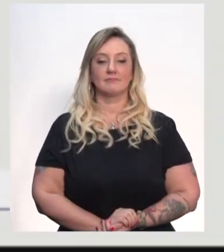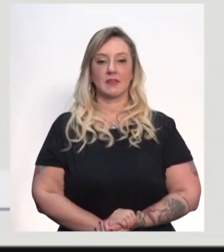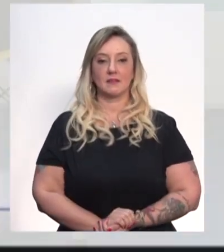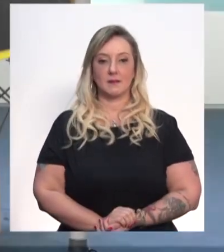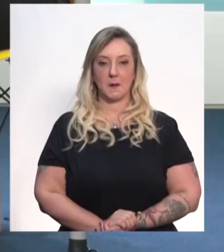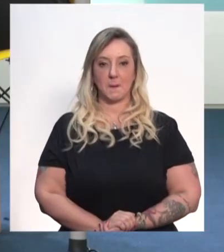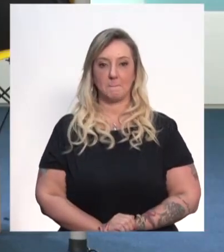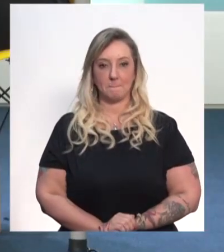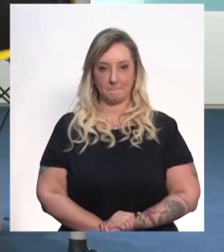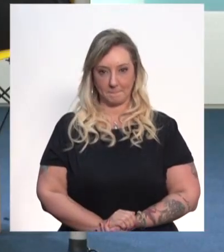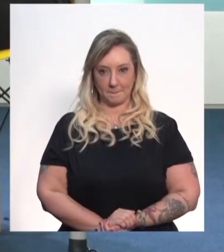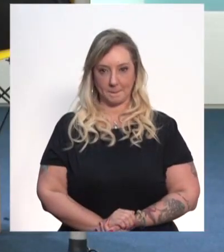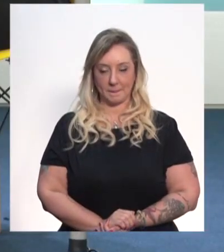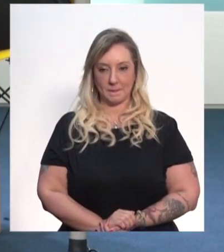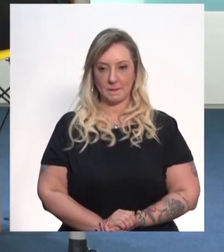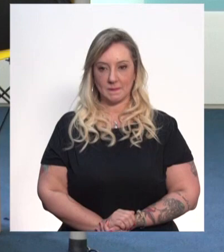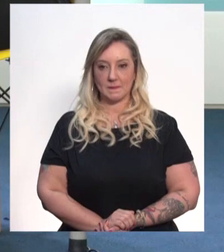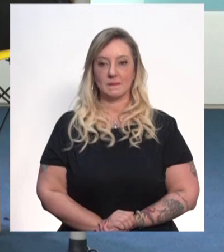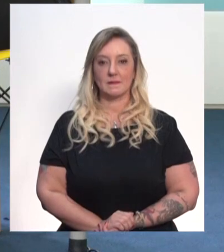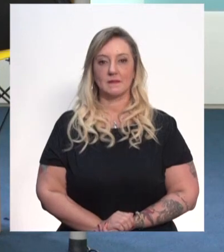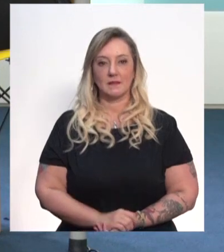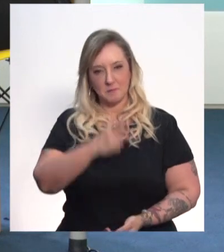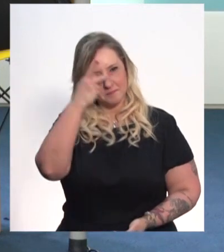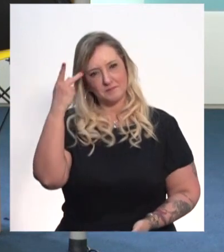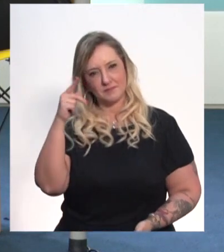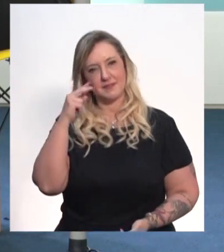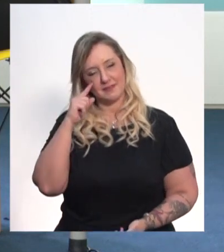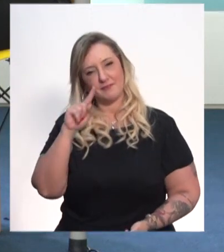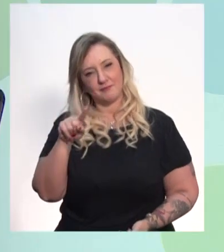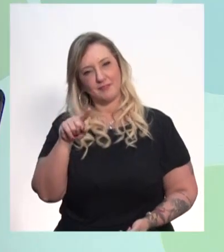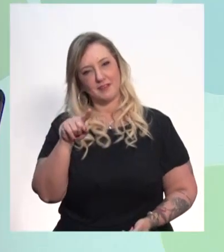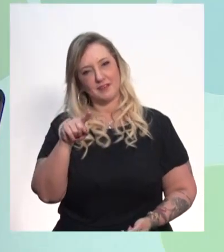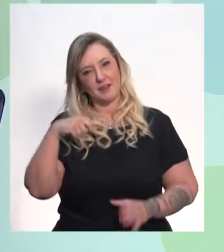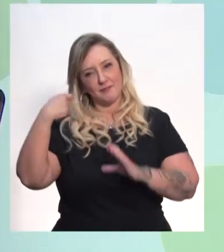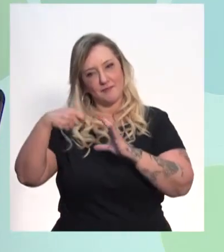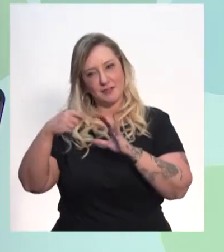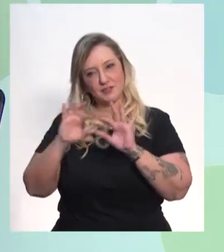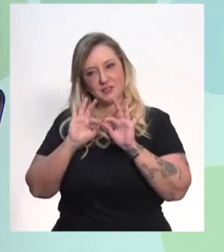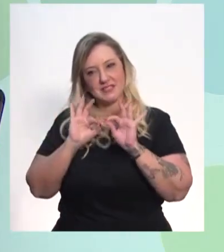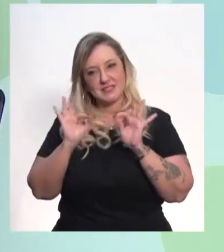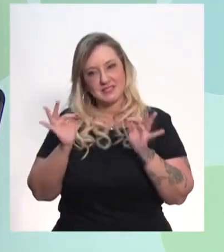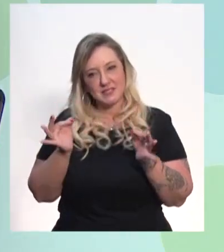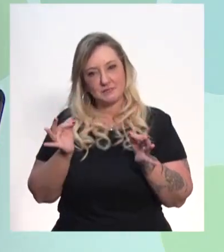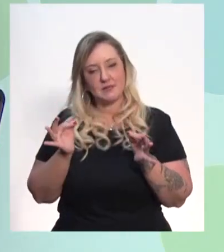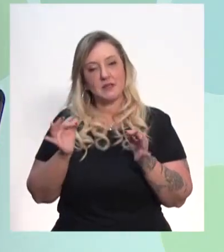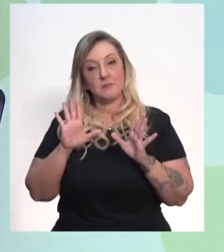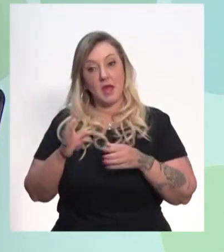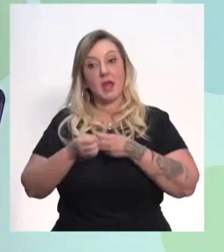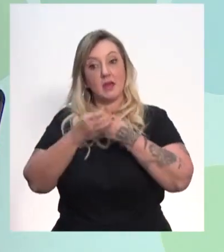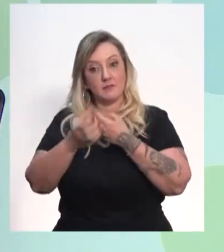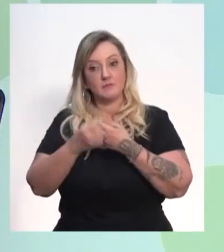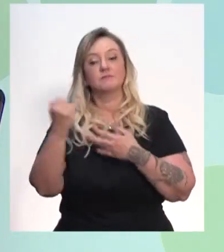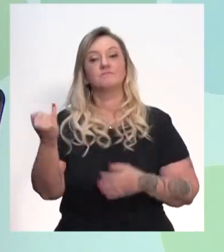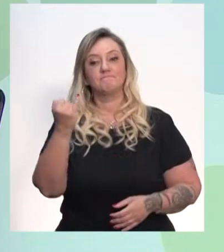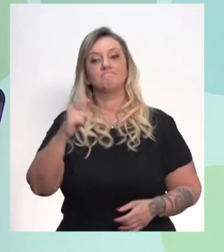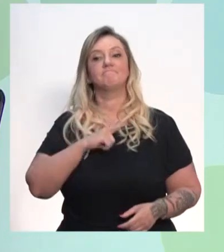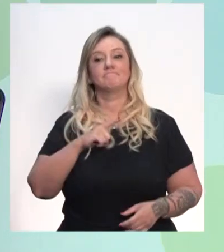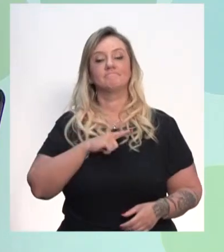trata dessa questão de como criar uma equipe no Teams. Olá! Para criar a sua equipe no